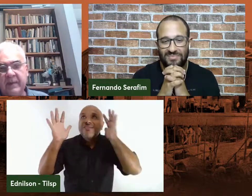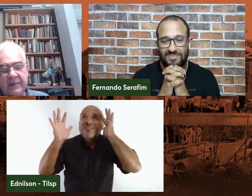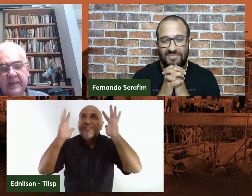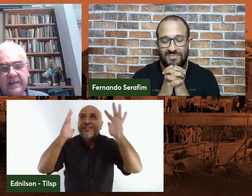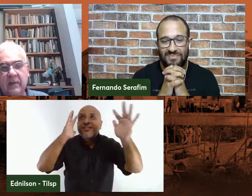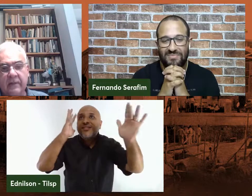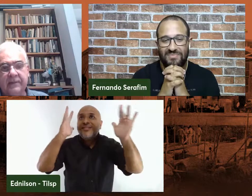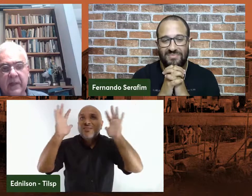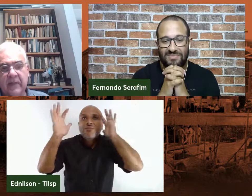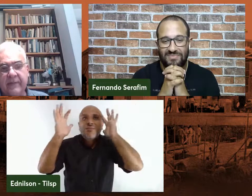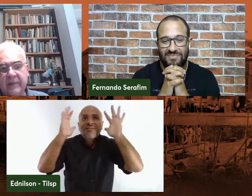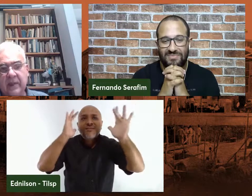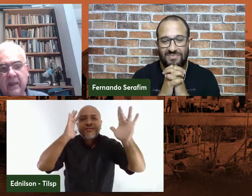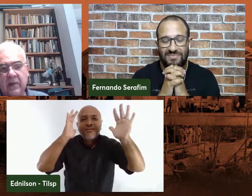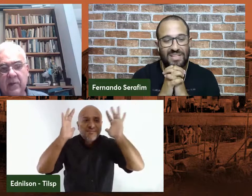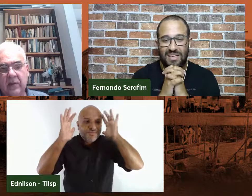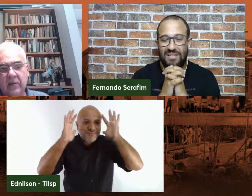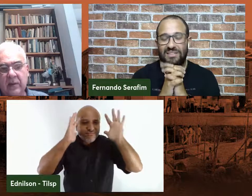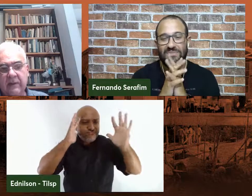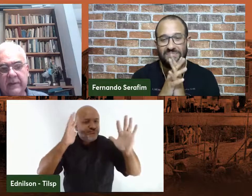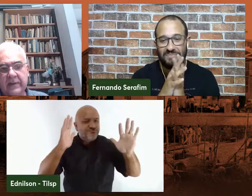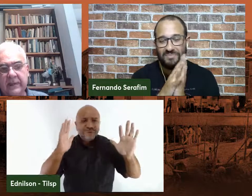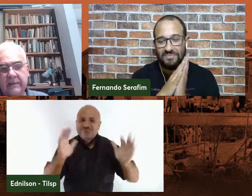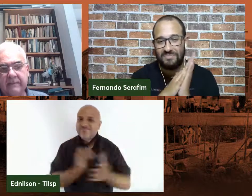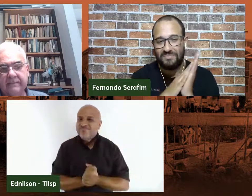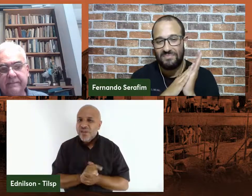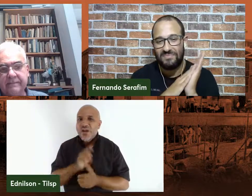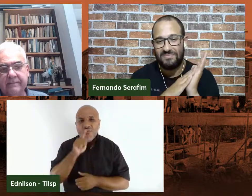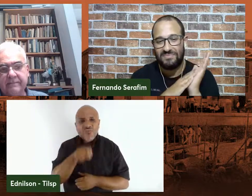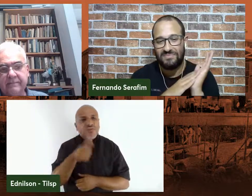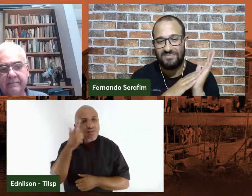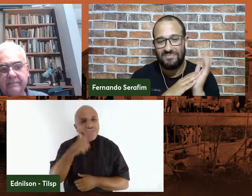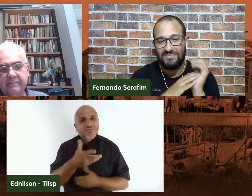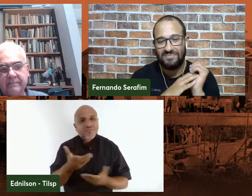Uhum. A tua imaginação, né? É o que você...